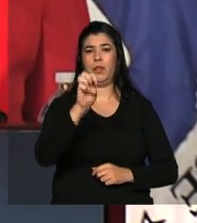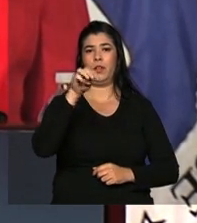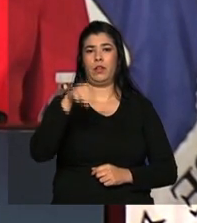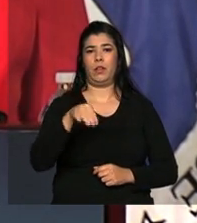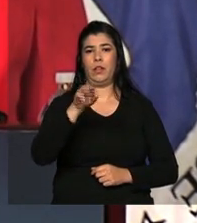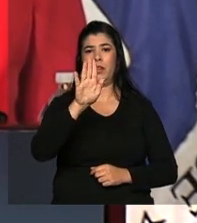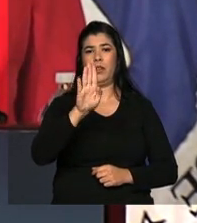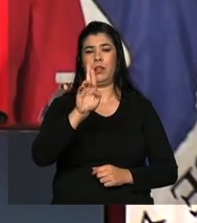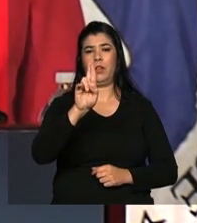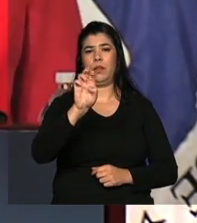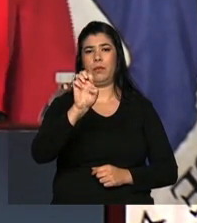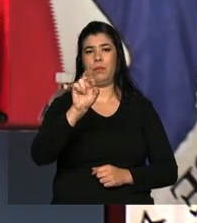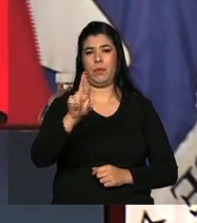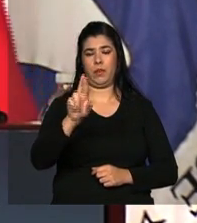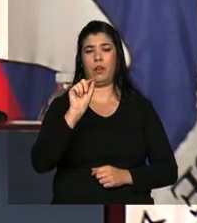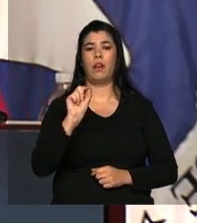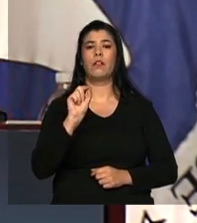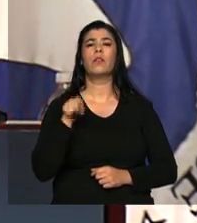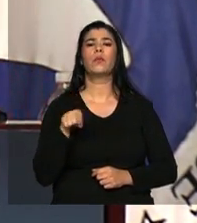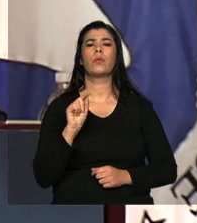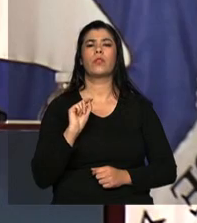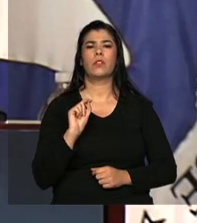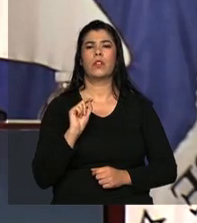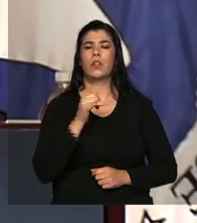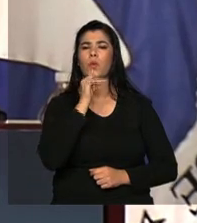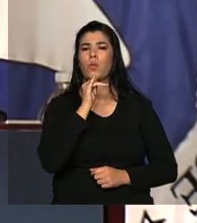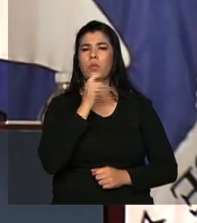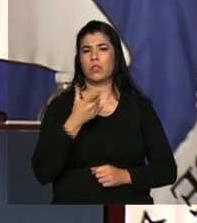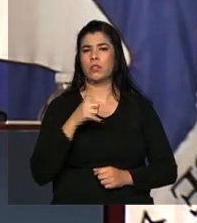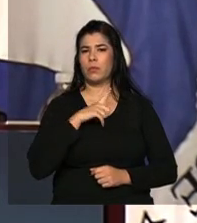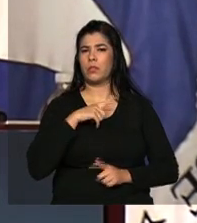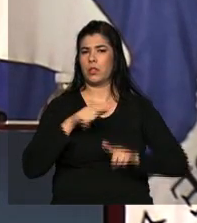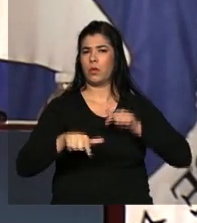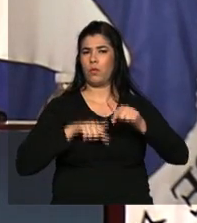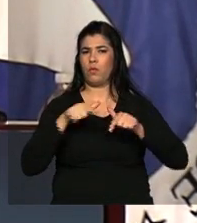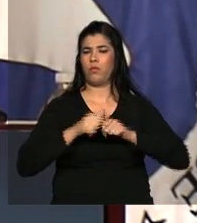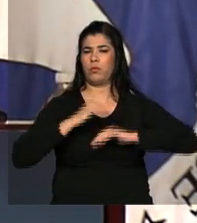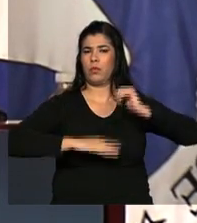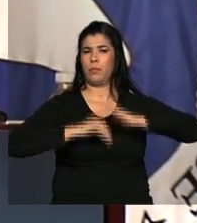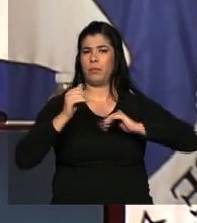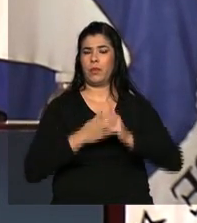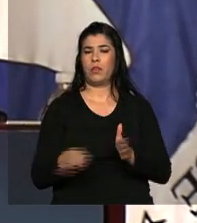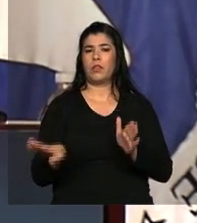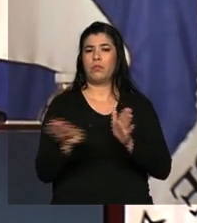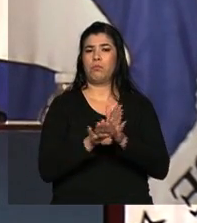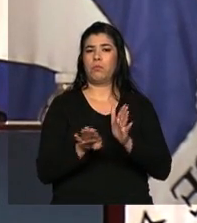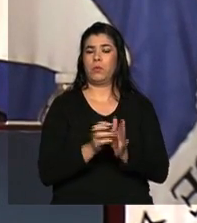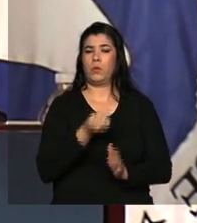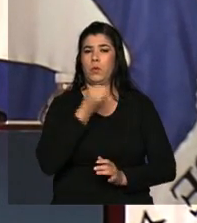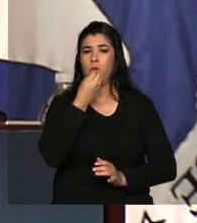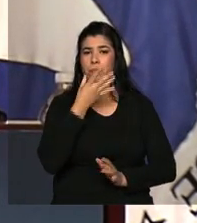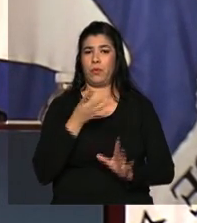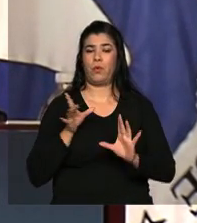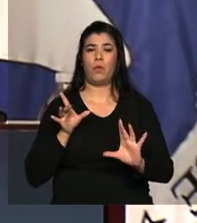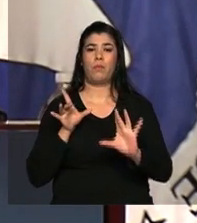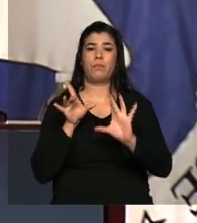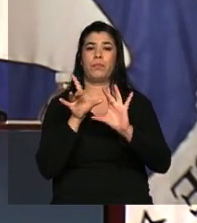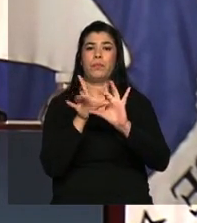A Embraer é um exemplo de como isso funciona e de como se chega a uma bem-sucedida